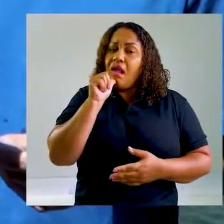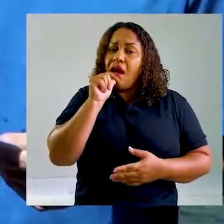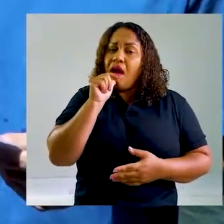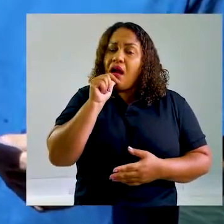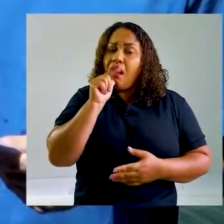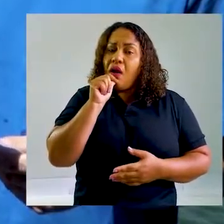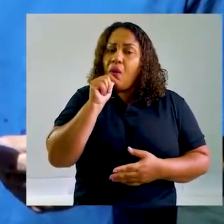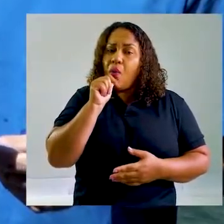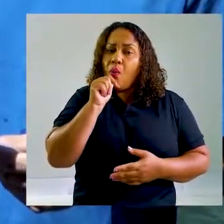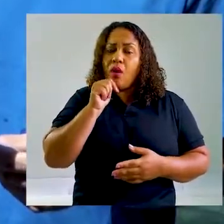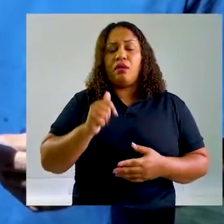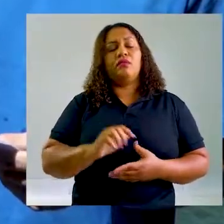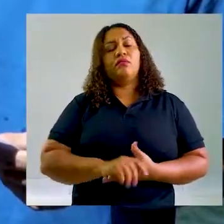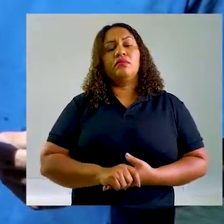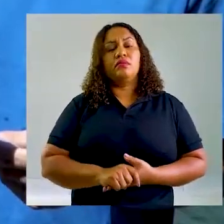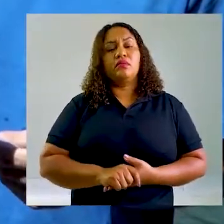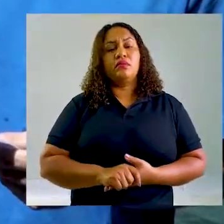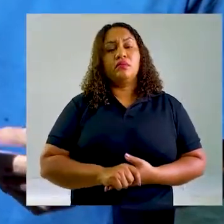na